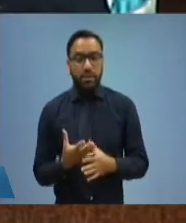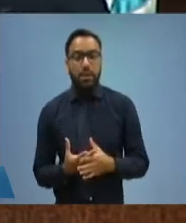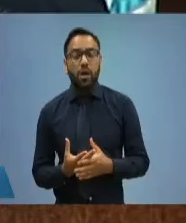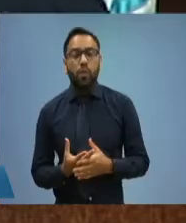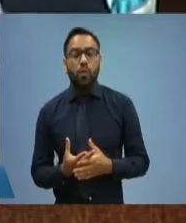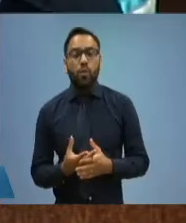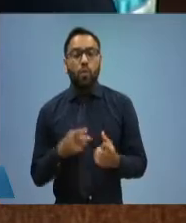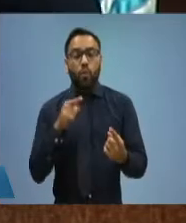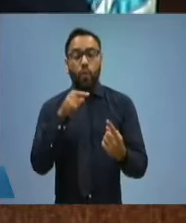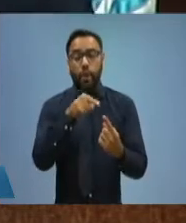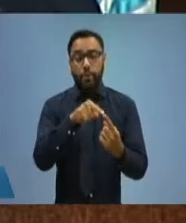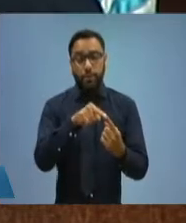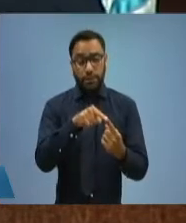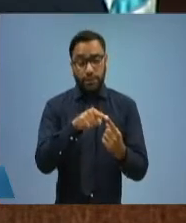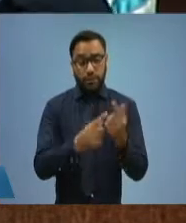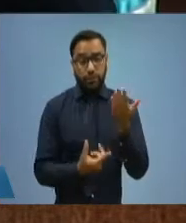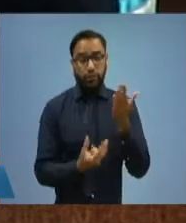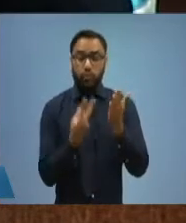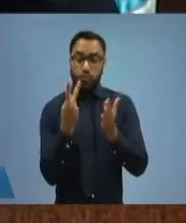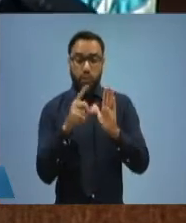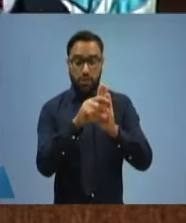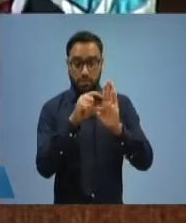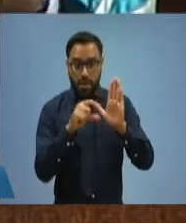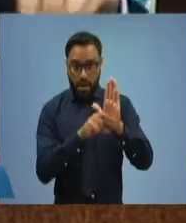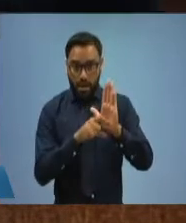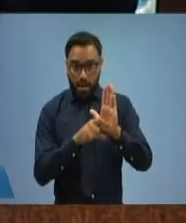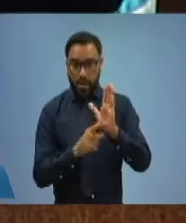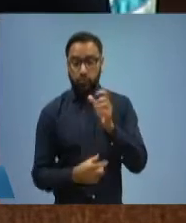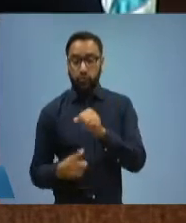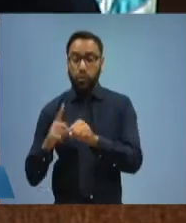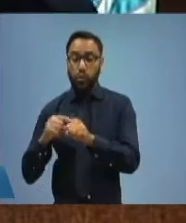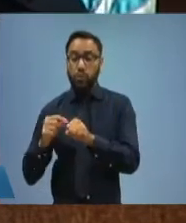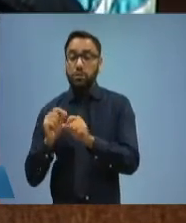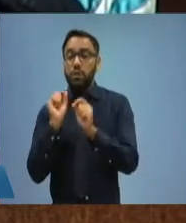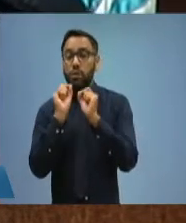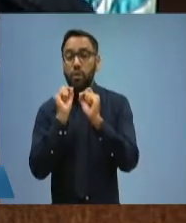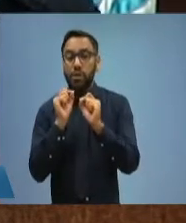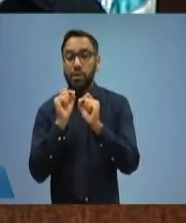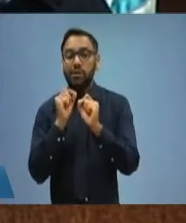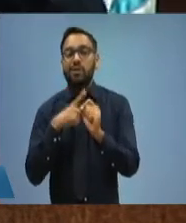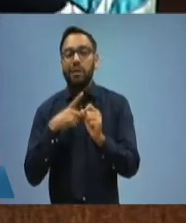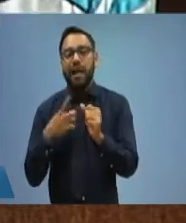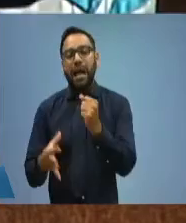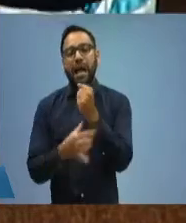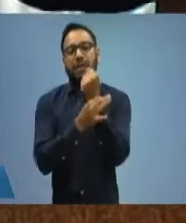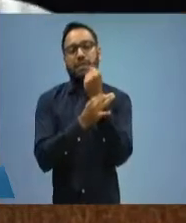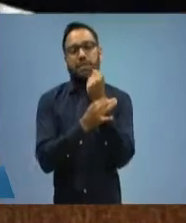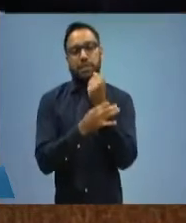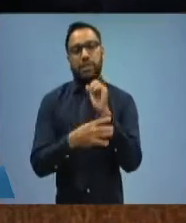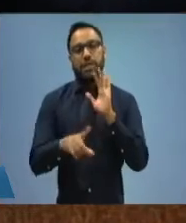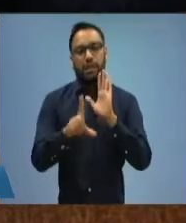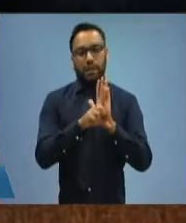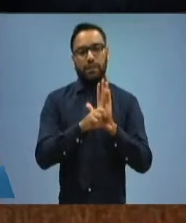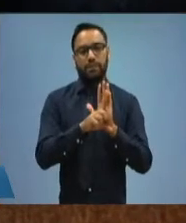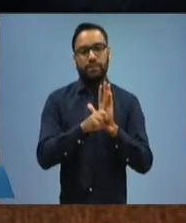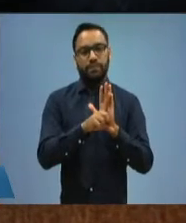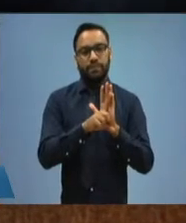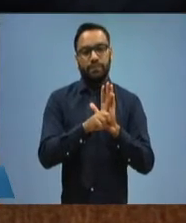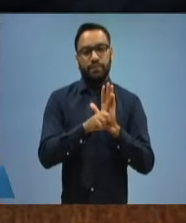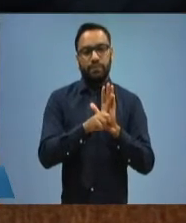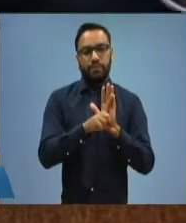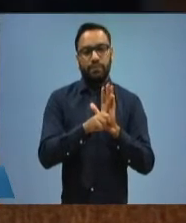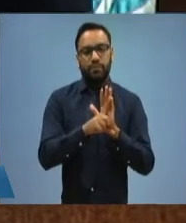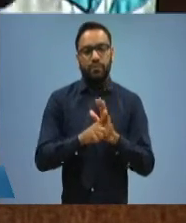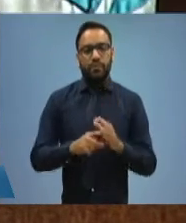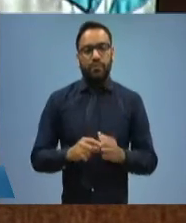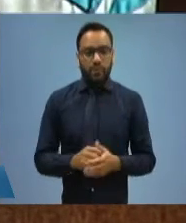dois artigos, desculpa, desses dois parágrafos e do artigo, é de garantir isso na lei. Todos os outros foram